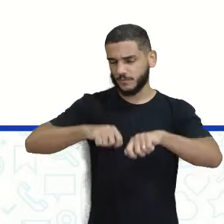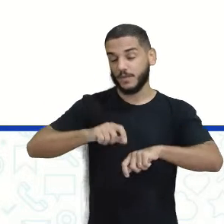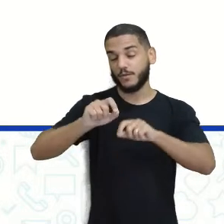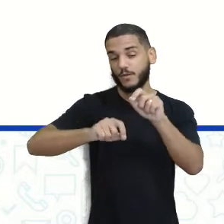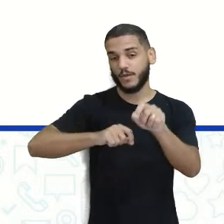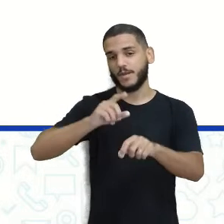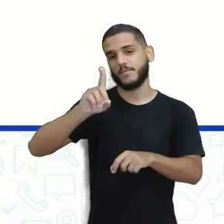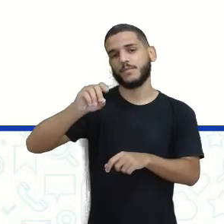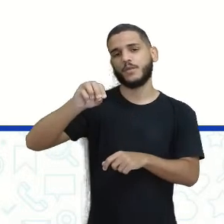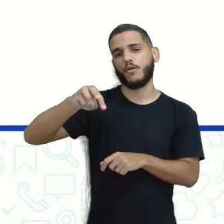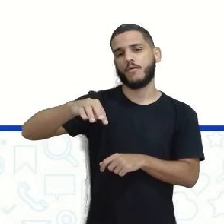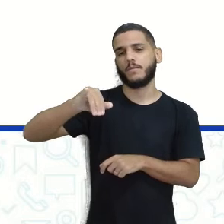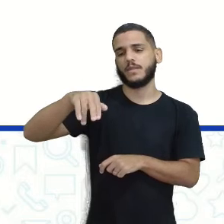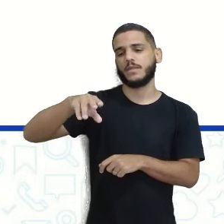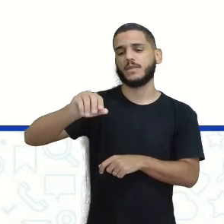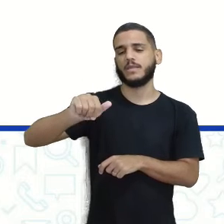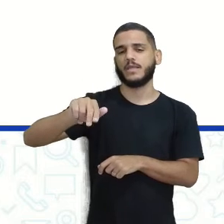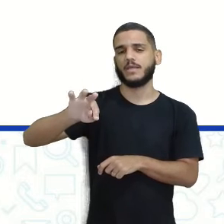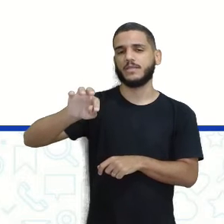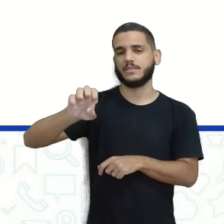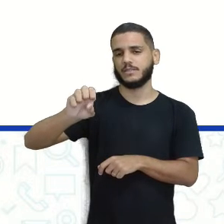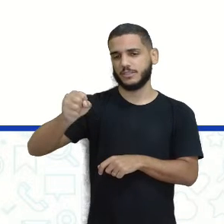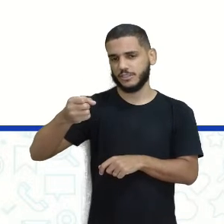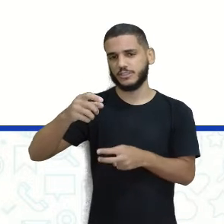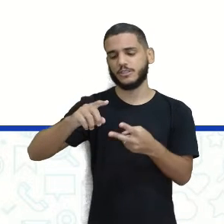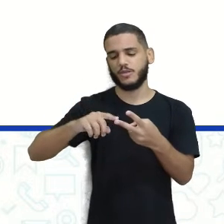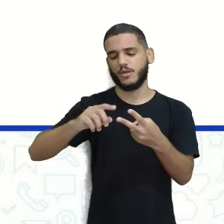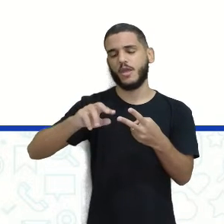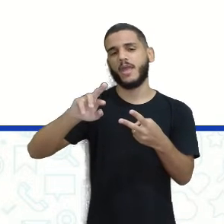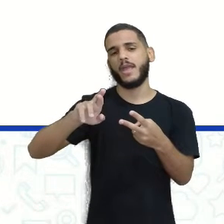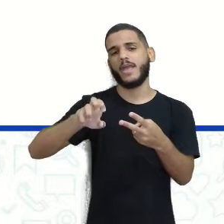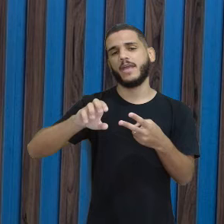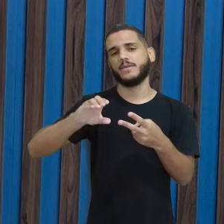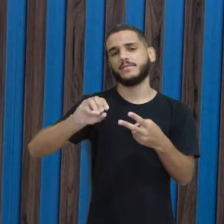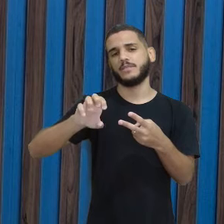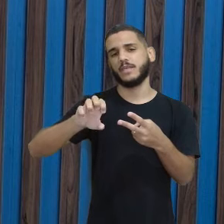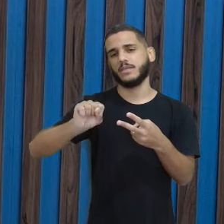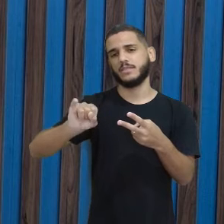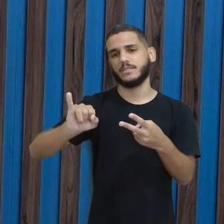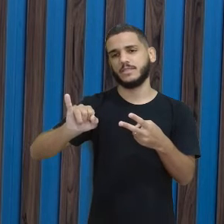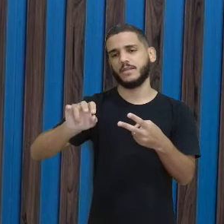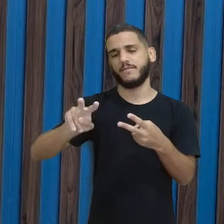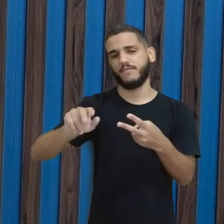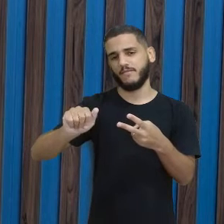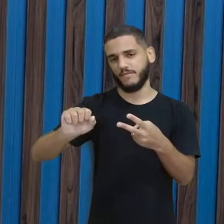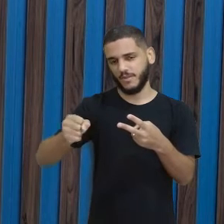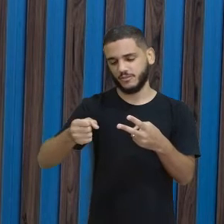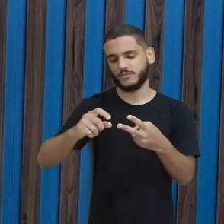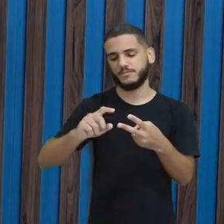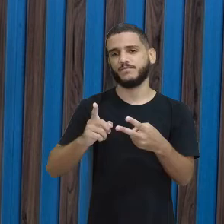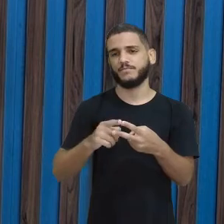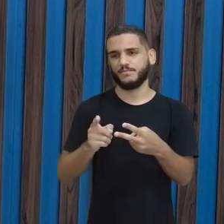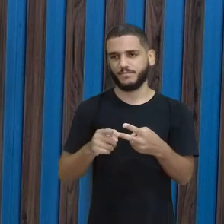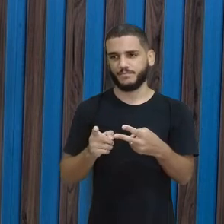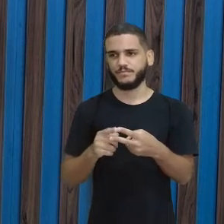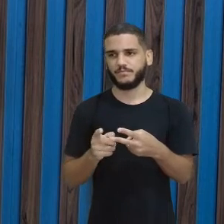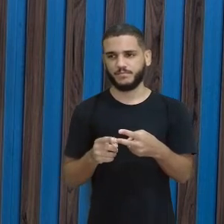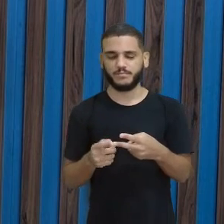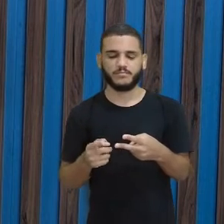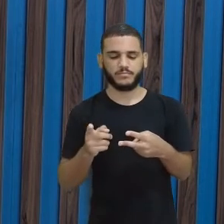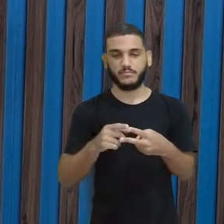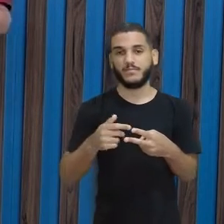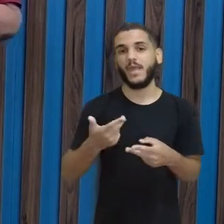dominantes ou podem ser recessivas. O que é uma característica dominante? É aquela característica em ter essa letrinha que a gente chama de